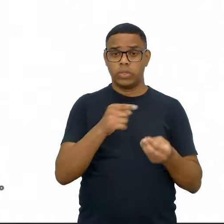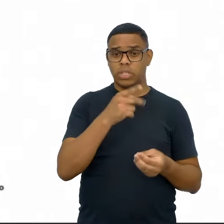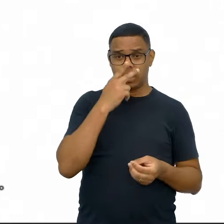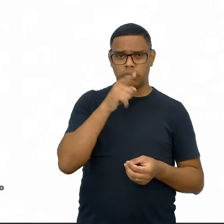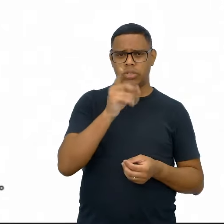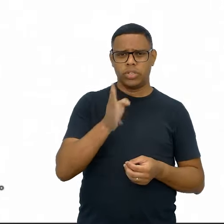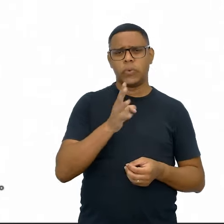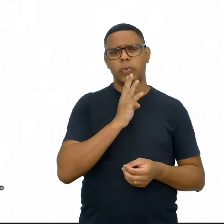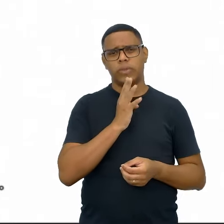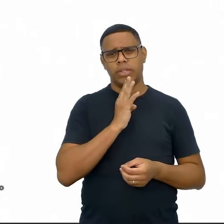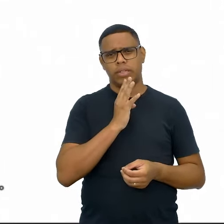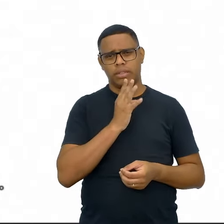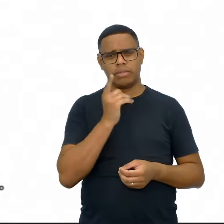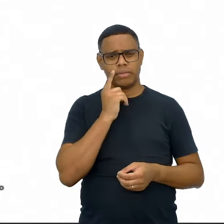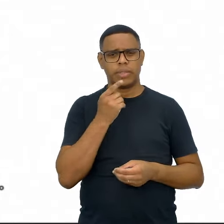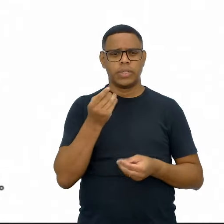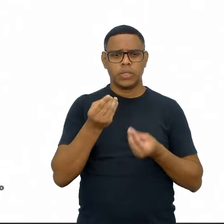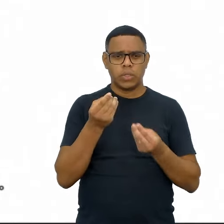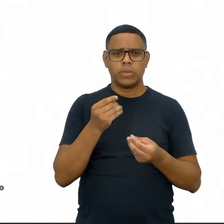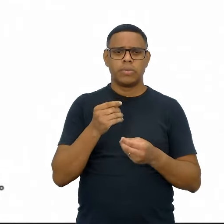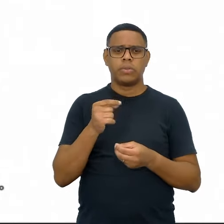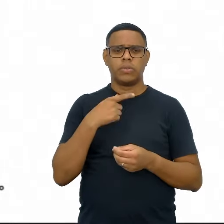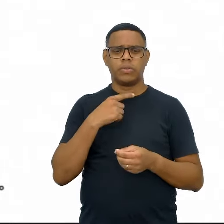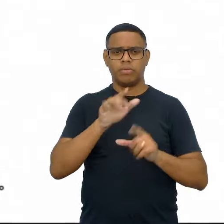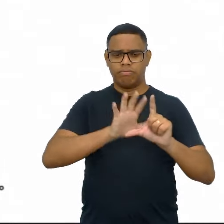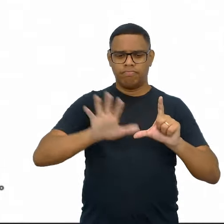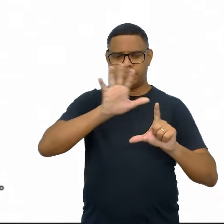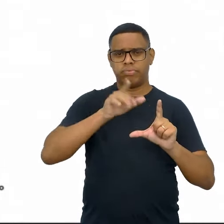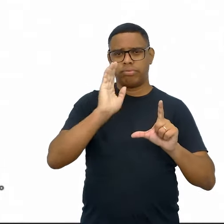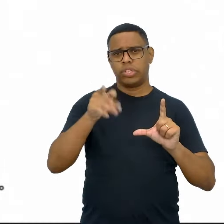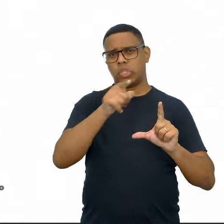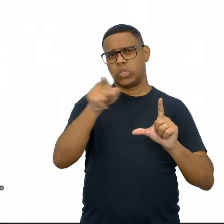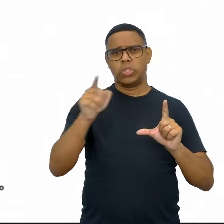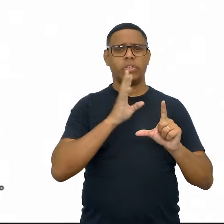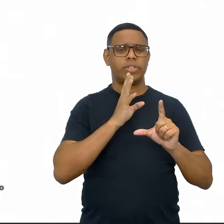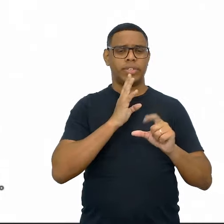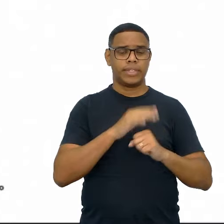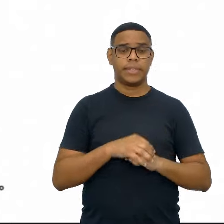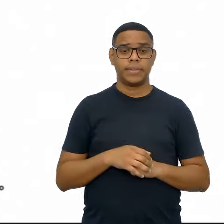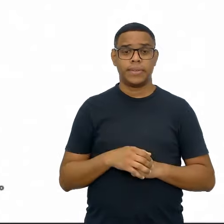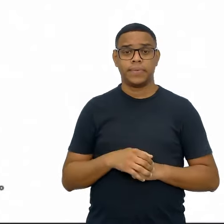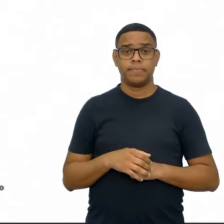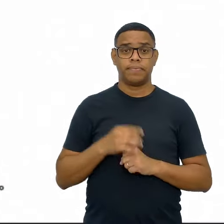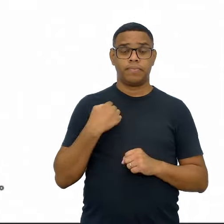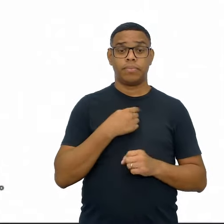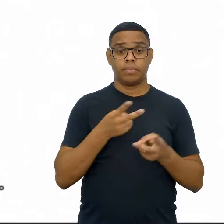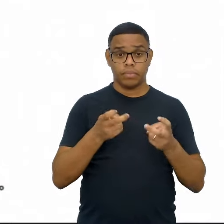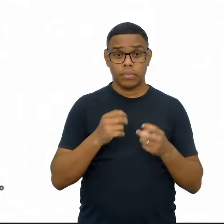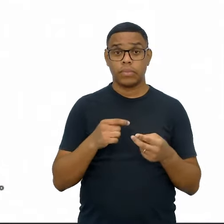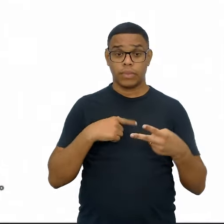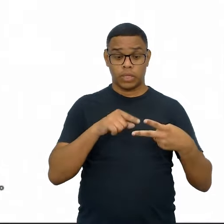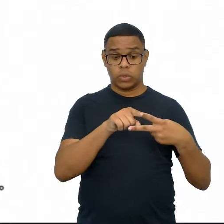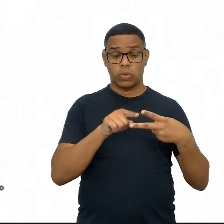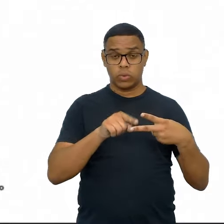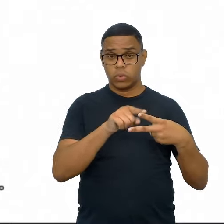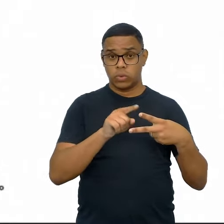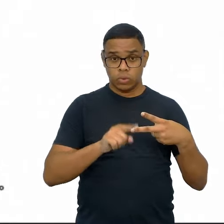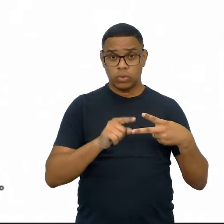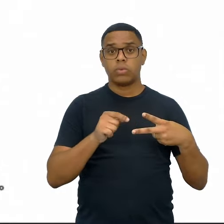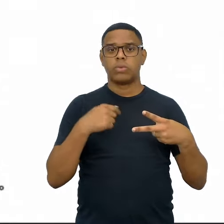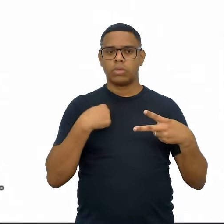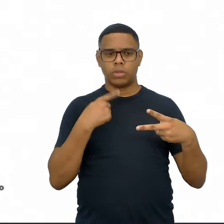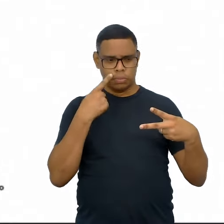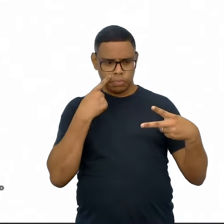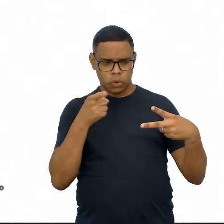bem familiarizados, bem íntimos dessa plataforma, nós observamos que há duas habilidades, né, que nos chamam